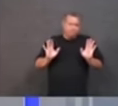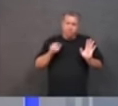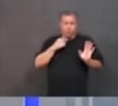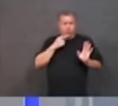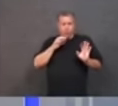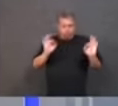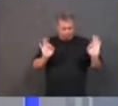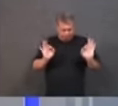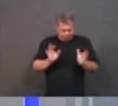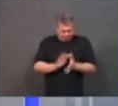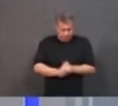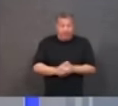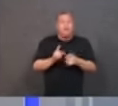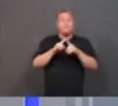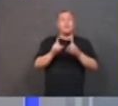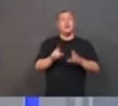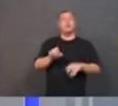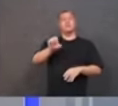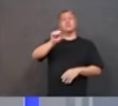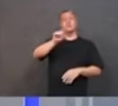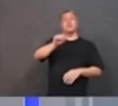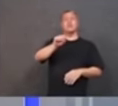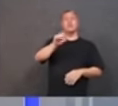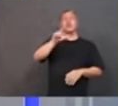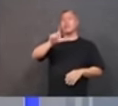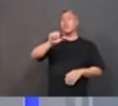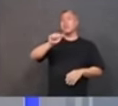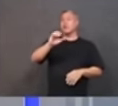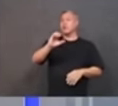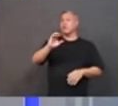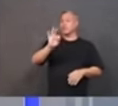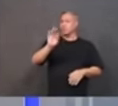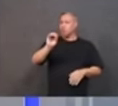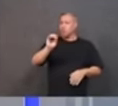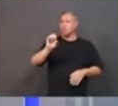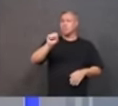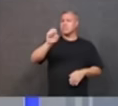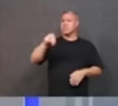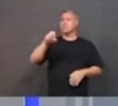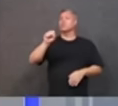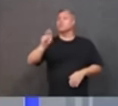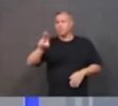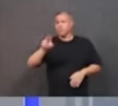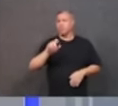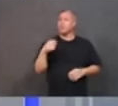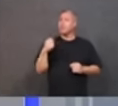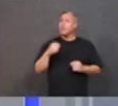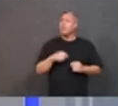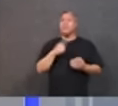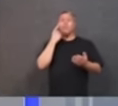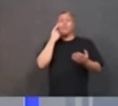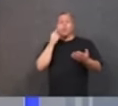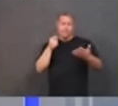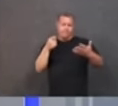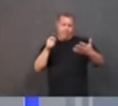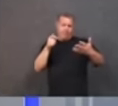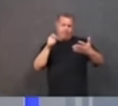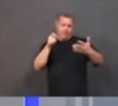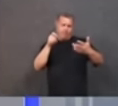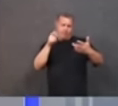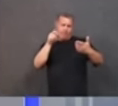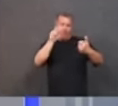Agora, com relação ao lato sensu, nós temos de olhar cada caso e analisar caso a caso. Não estou dizendo